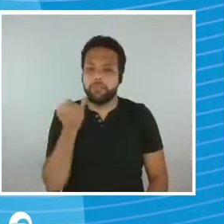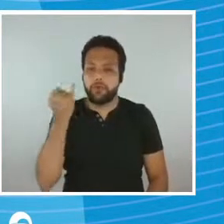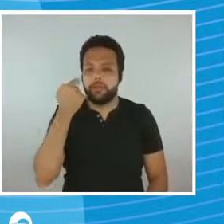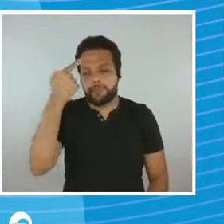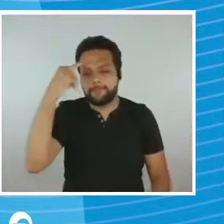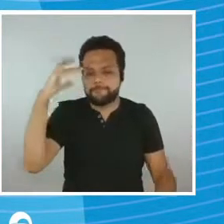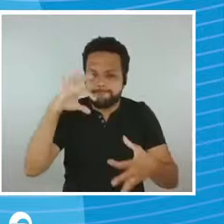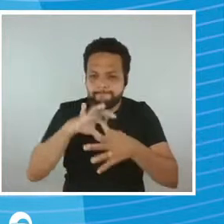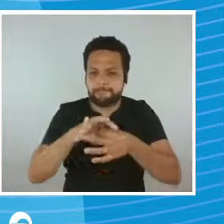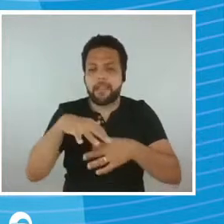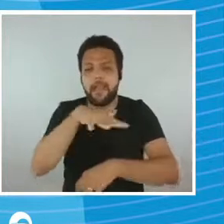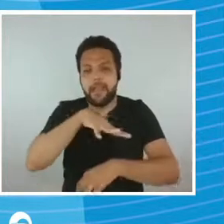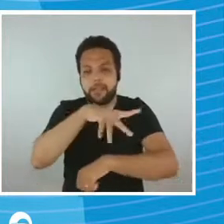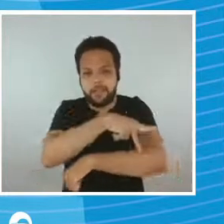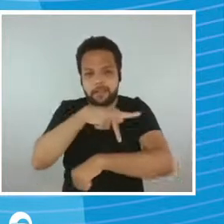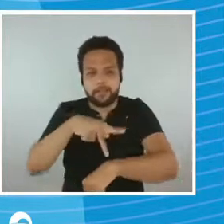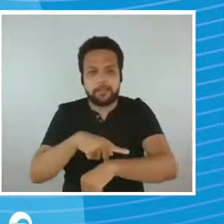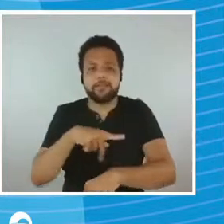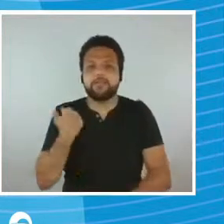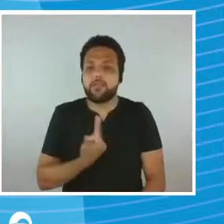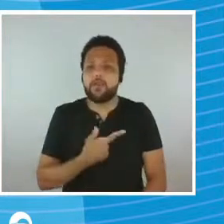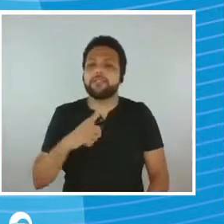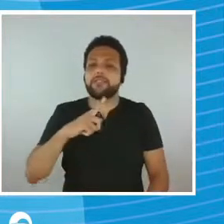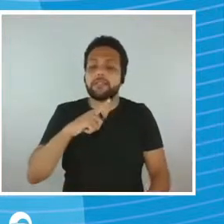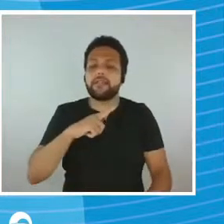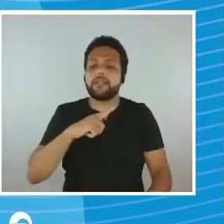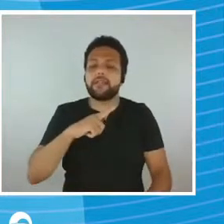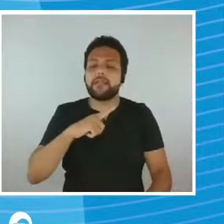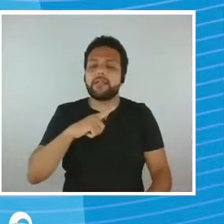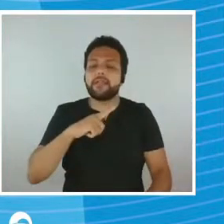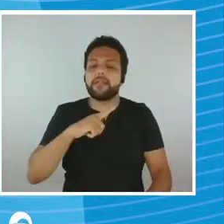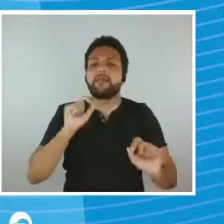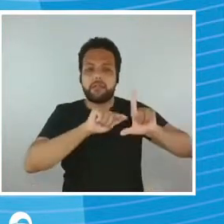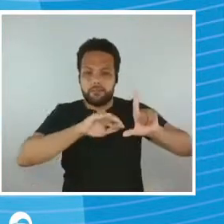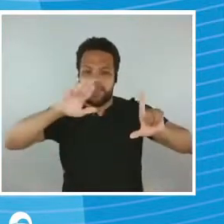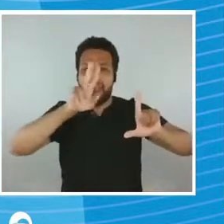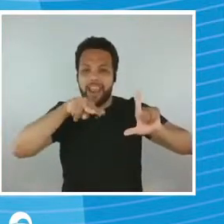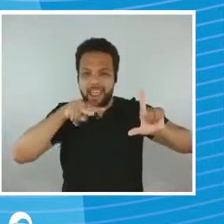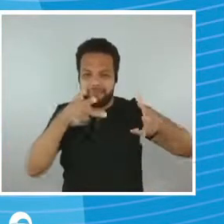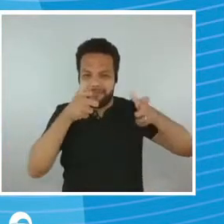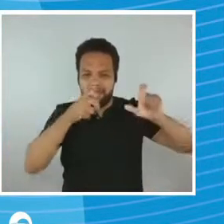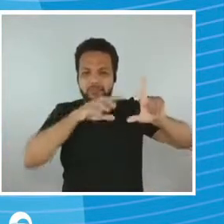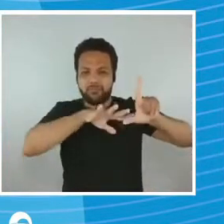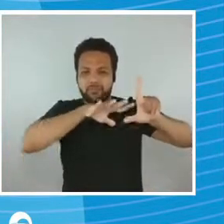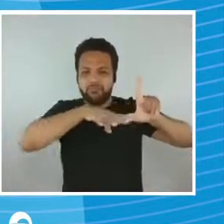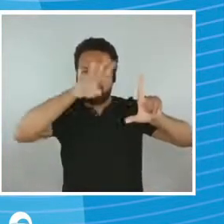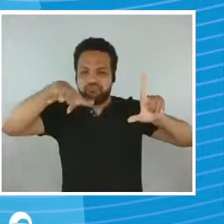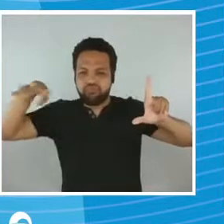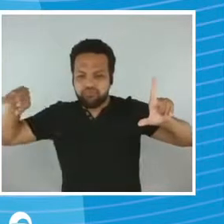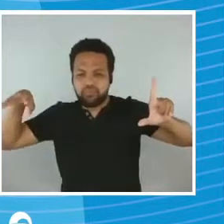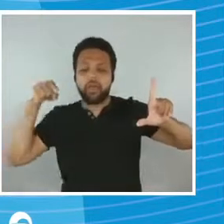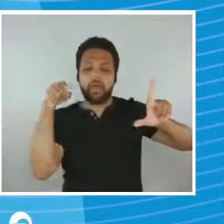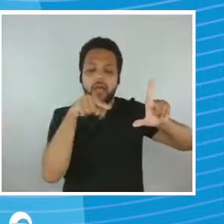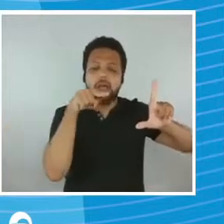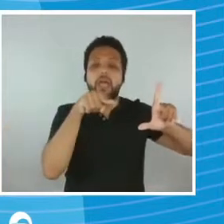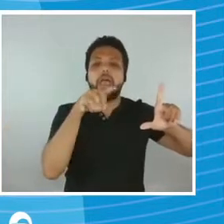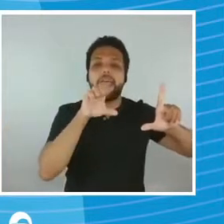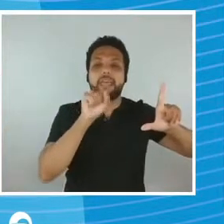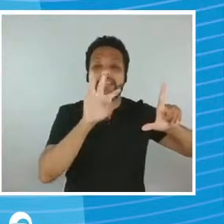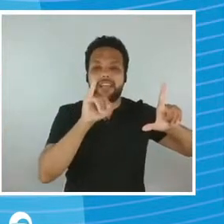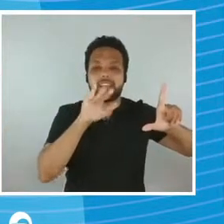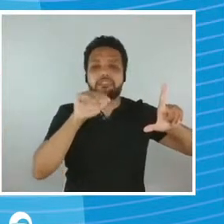vou pontuar isso, que tenhamos a leitura estatística dos dados, mas tenhamos, sobretudo, a interpretação pedagógica